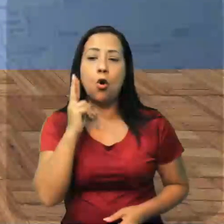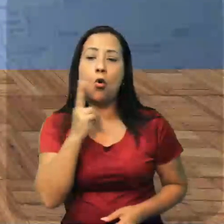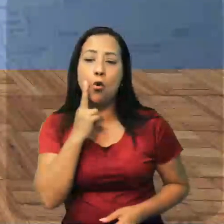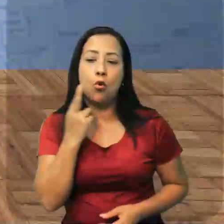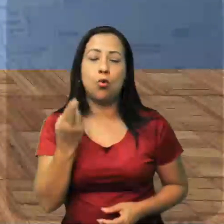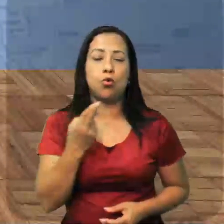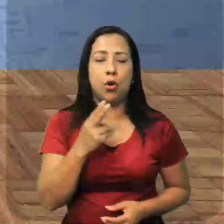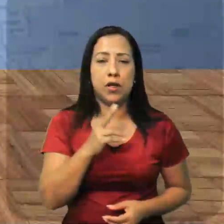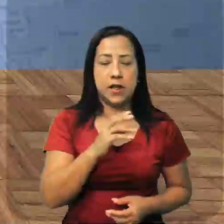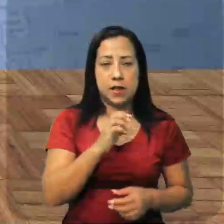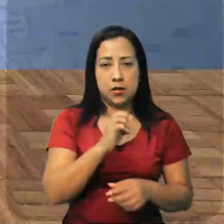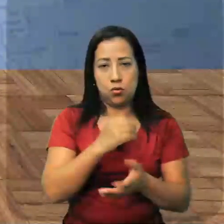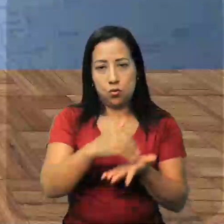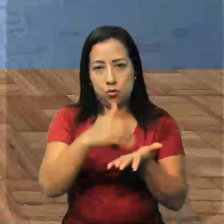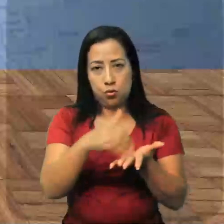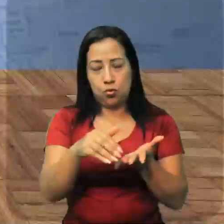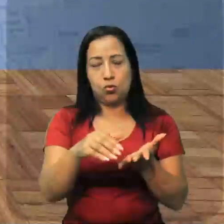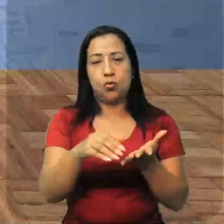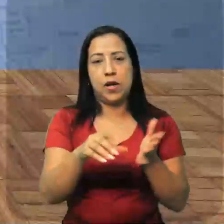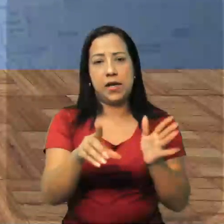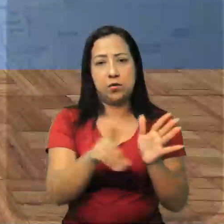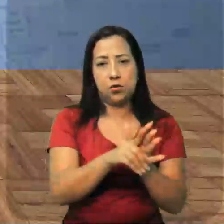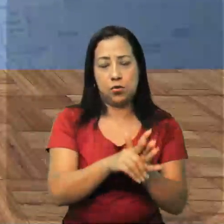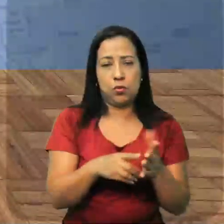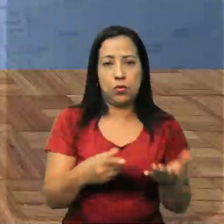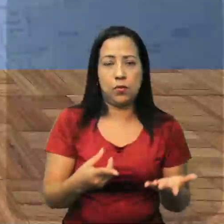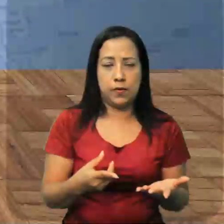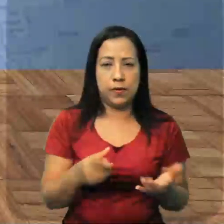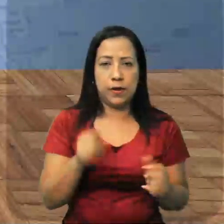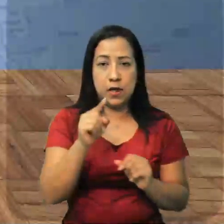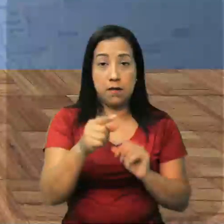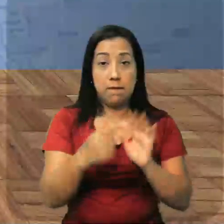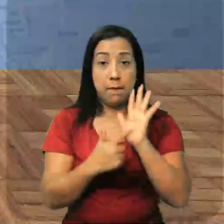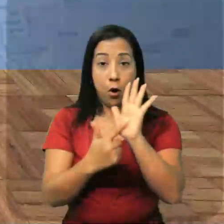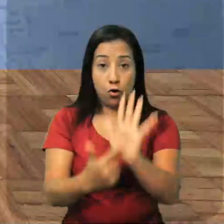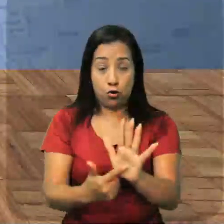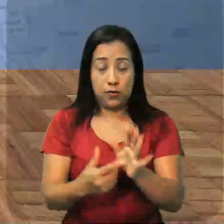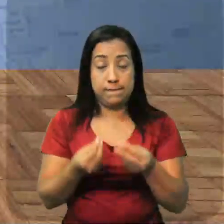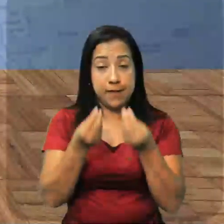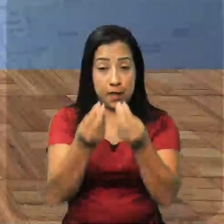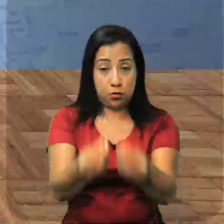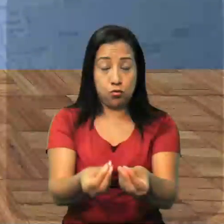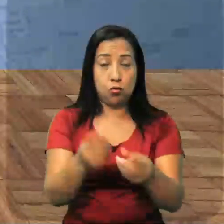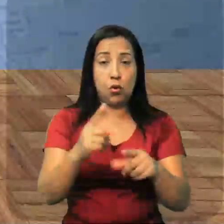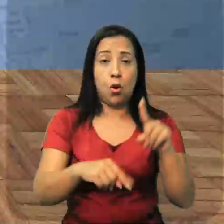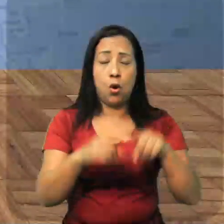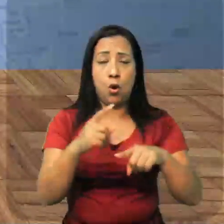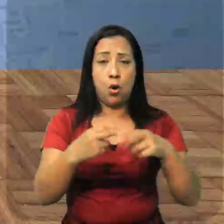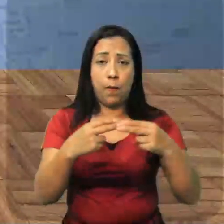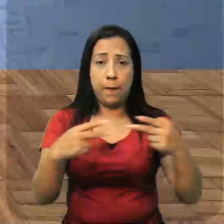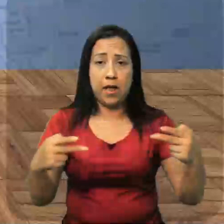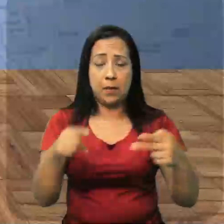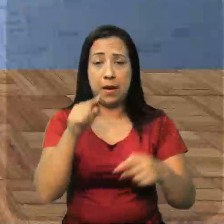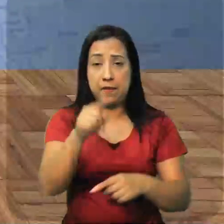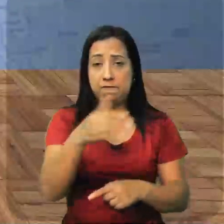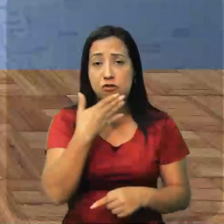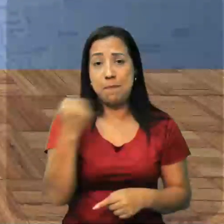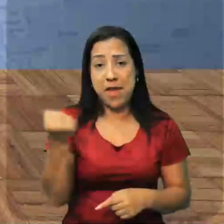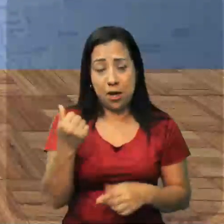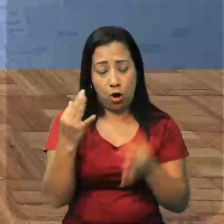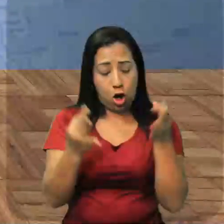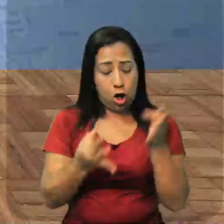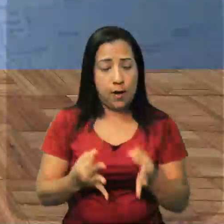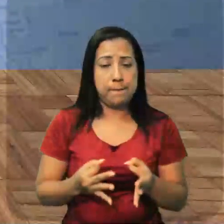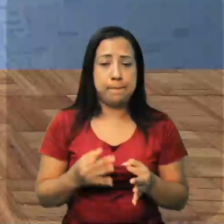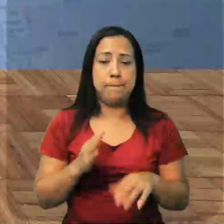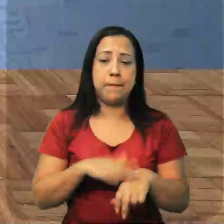Rondônia e da Secretaria Estadual de Educação, trouxe para vocês um material para vocês qualificar mais ainda,